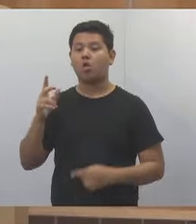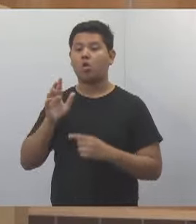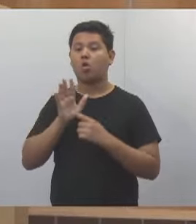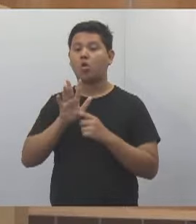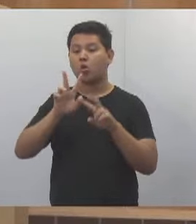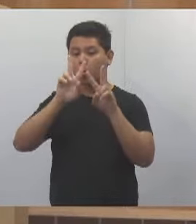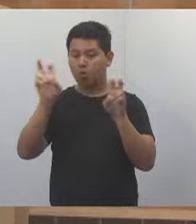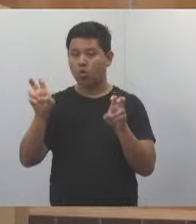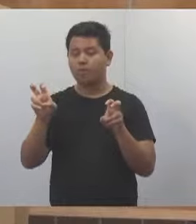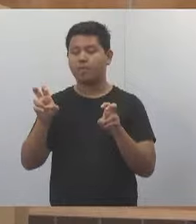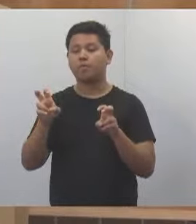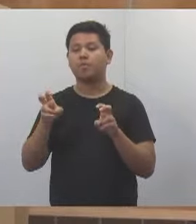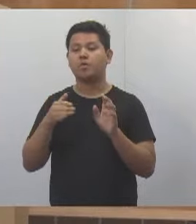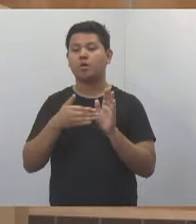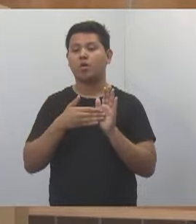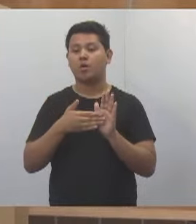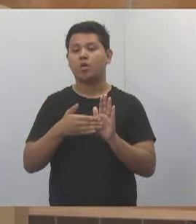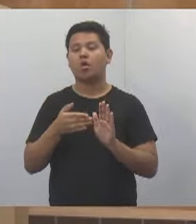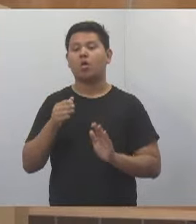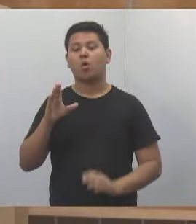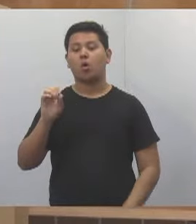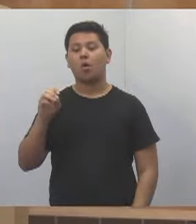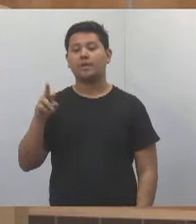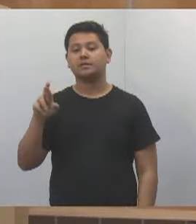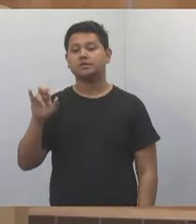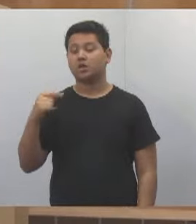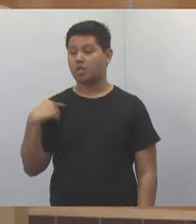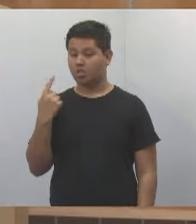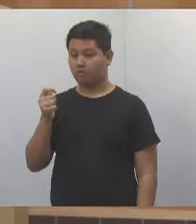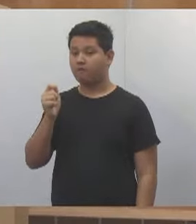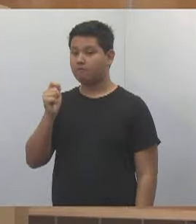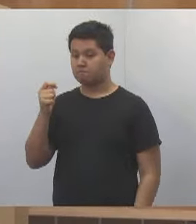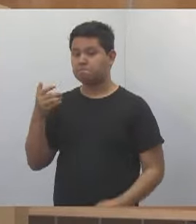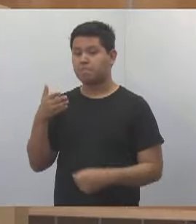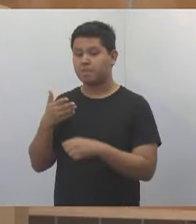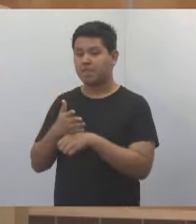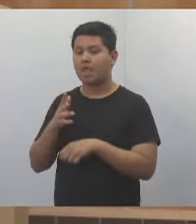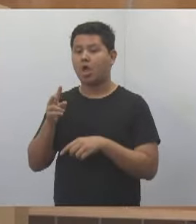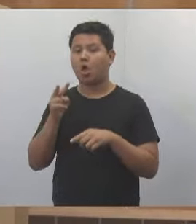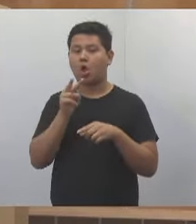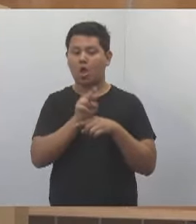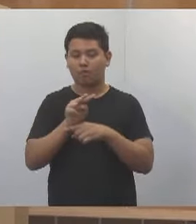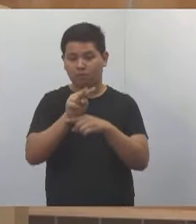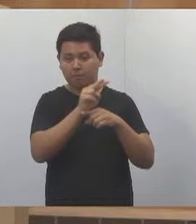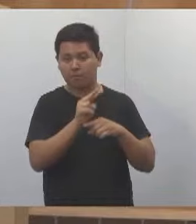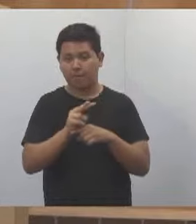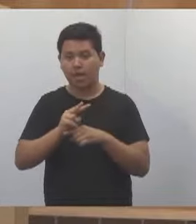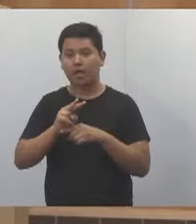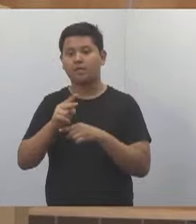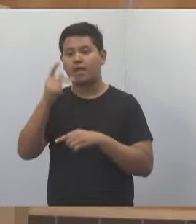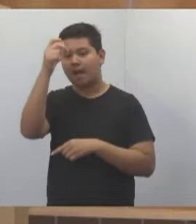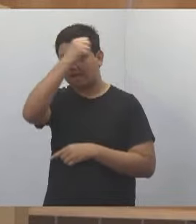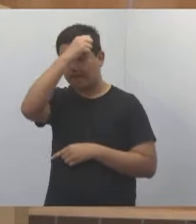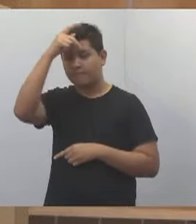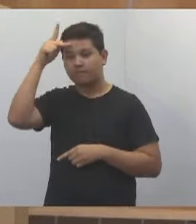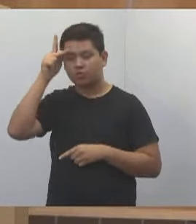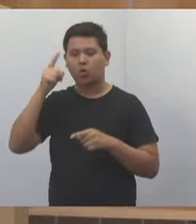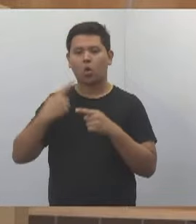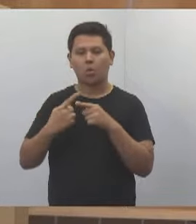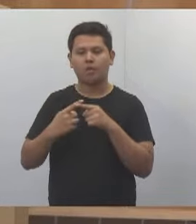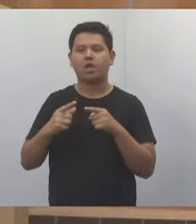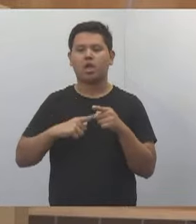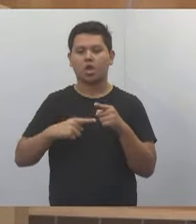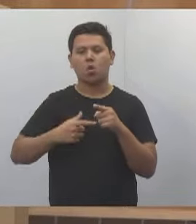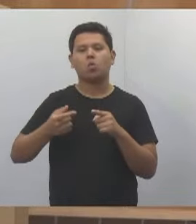comercialização. Tentamos até fazer um projeto juntos, com a fiscalização por parte da prefeitura, porque eu